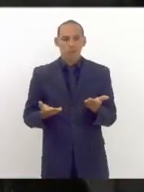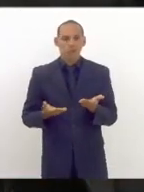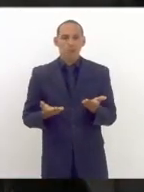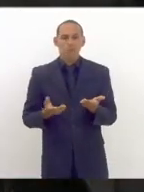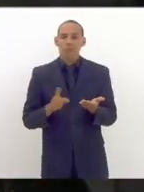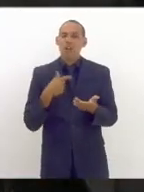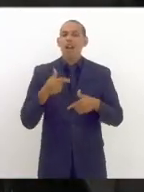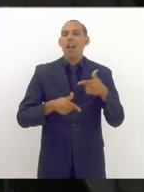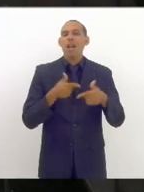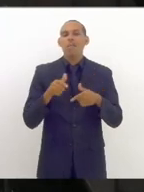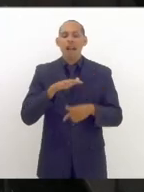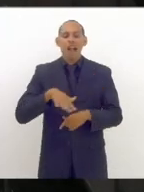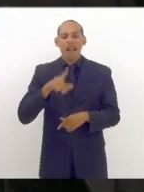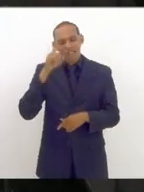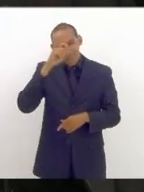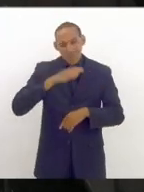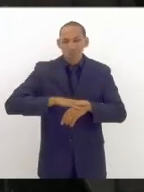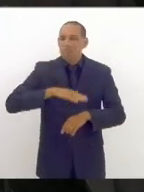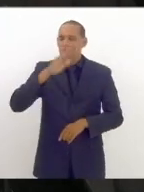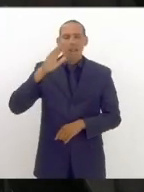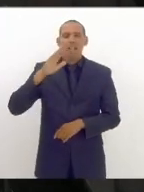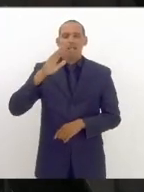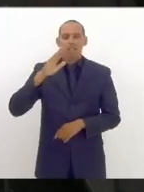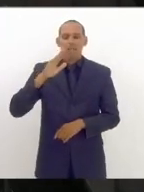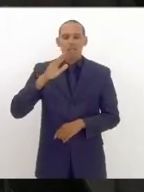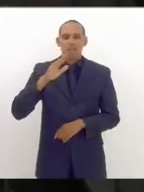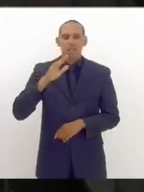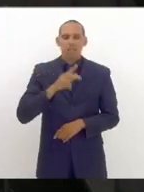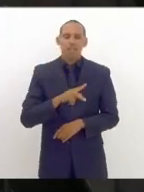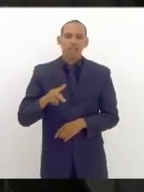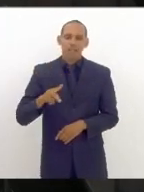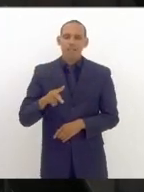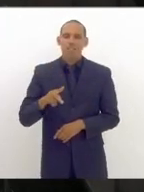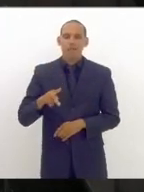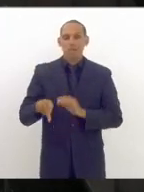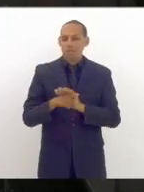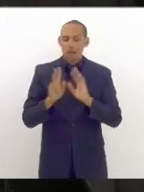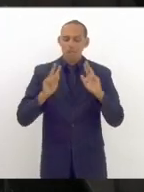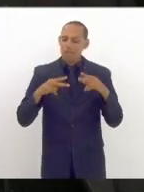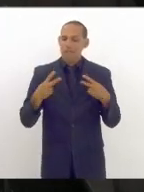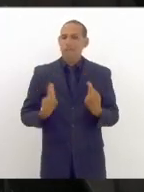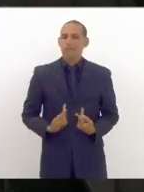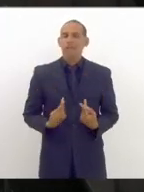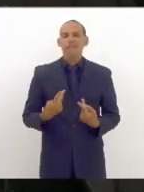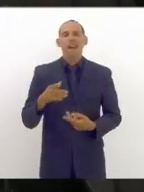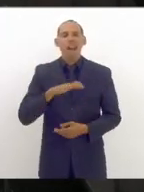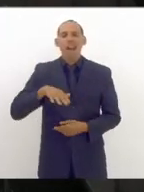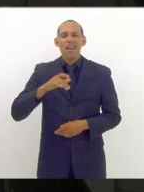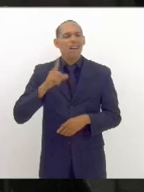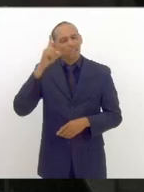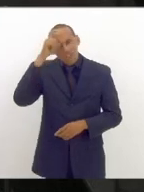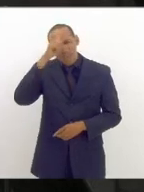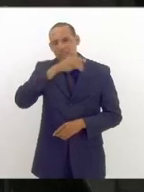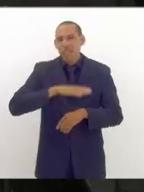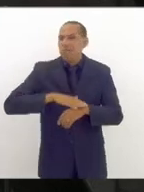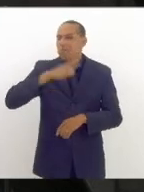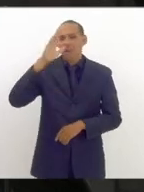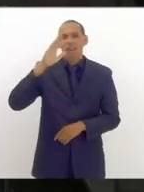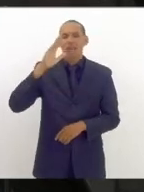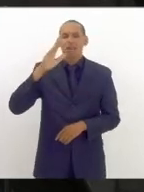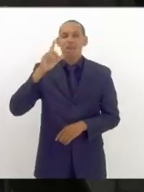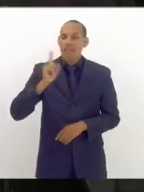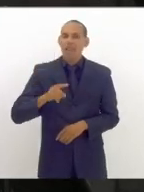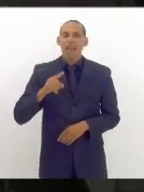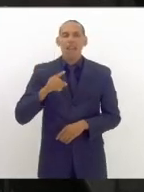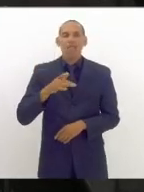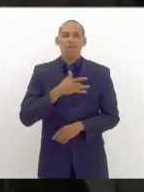nós trabalhamos na área mais difícil, presidente André Siciliano, que existe na humanidade. A área mais difícil, o maior desafio da humanidade é a